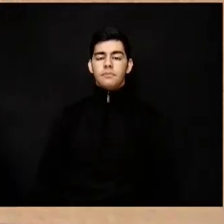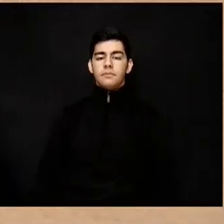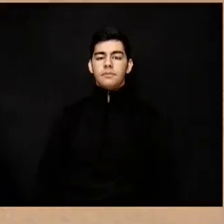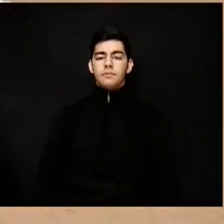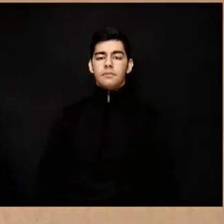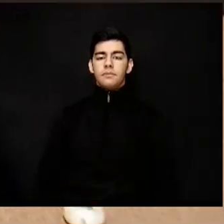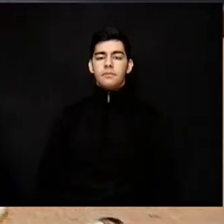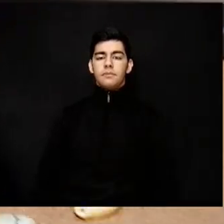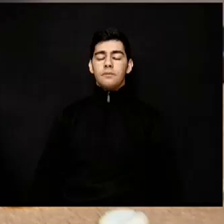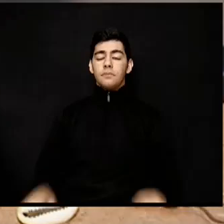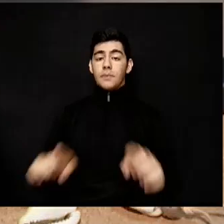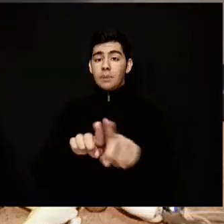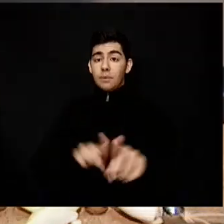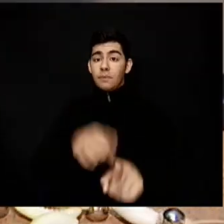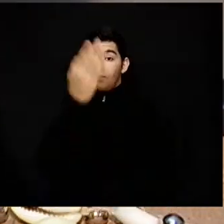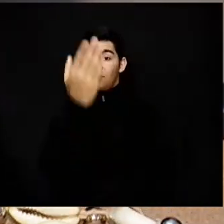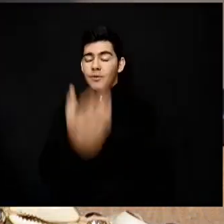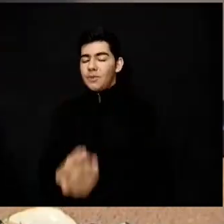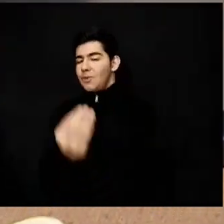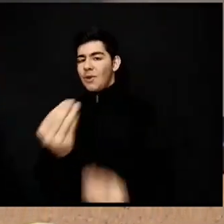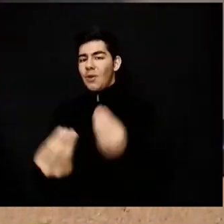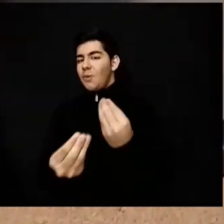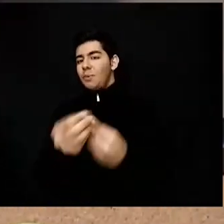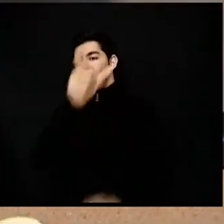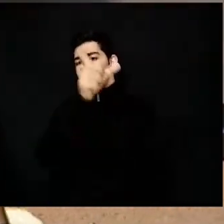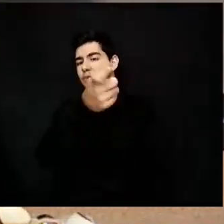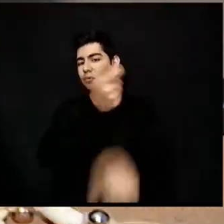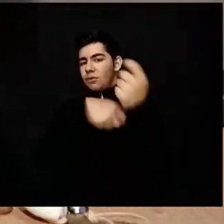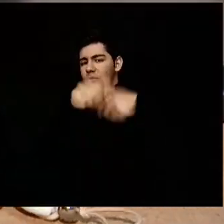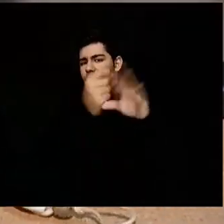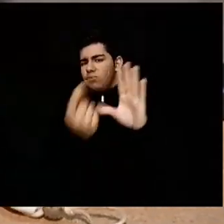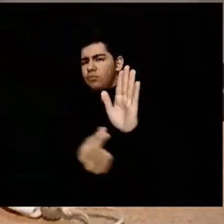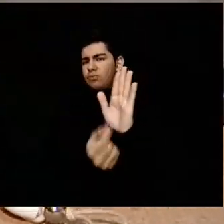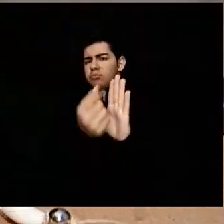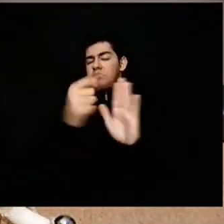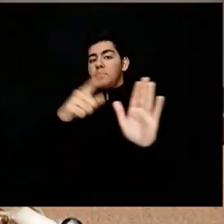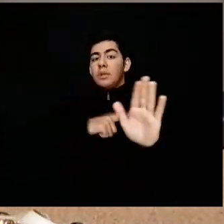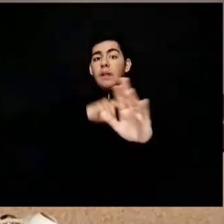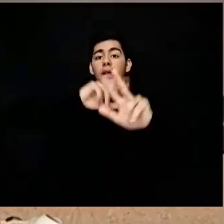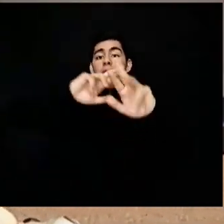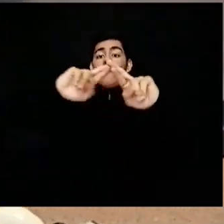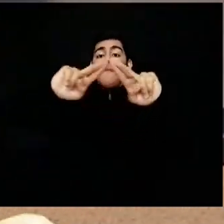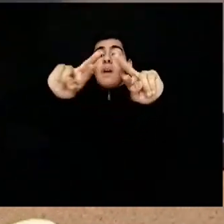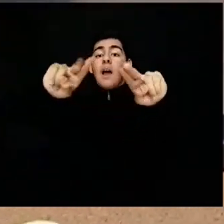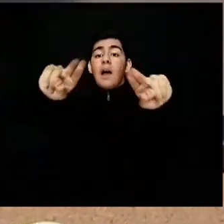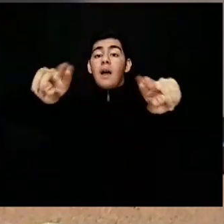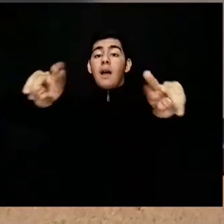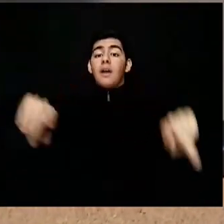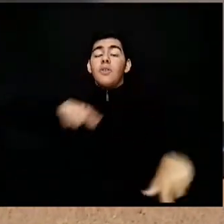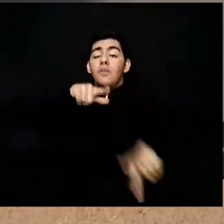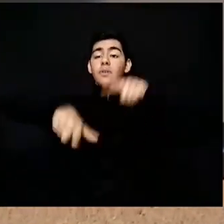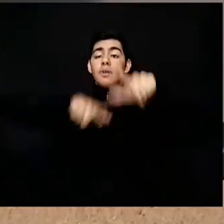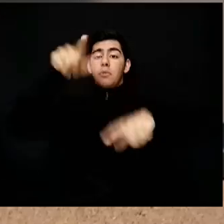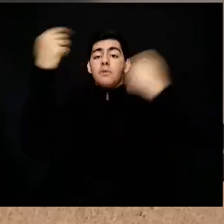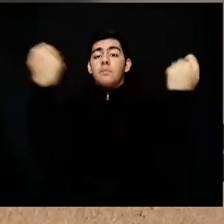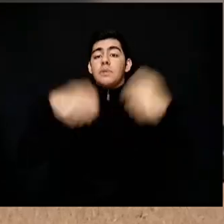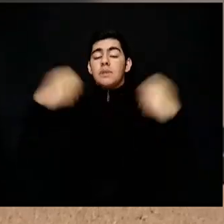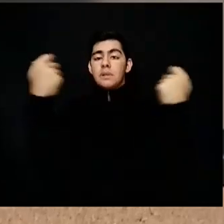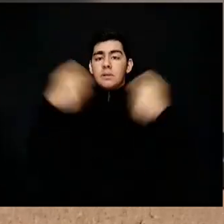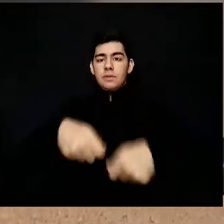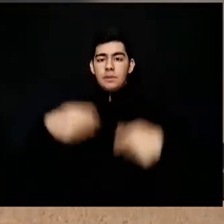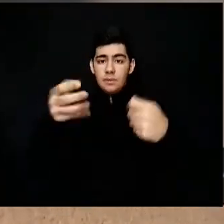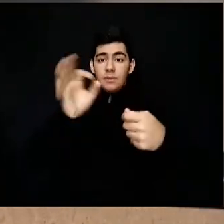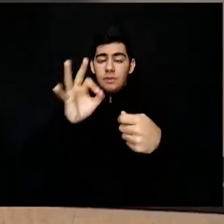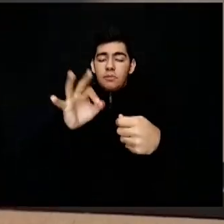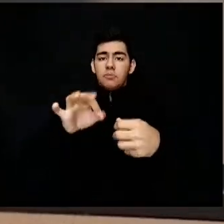empreendedora, tem muita coisa para fazer, né? Sim. Não é simplesmente... E ao mesmo tempo você é que faz as